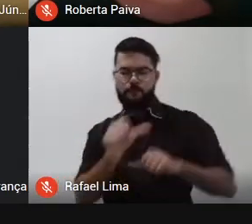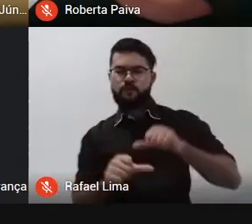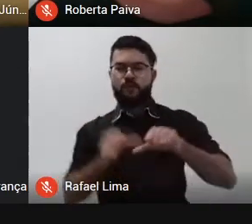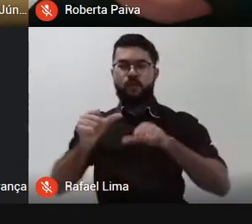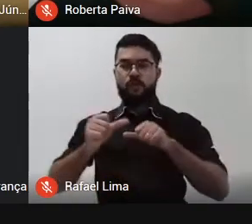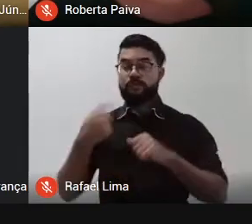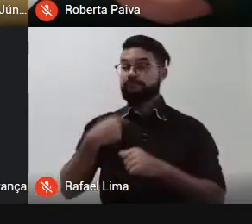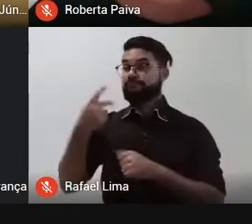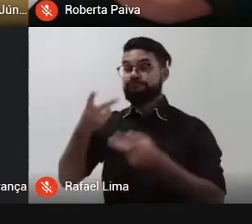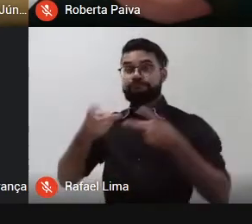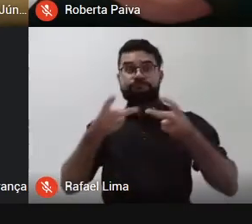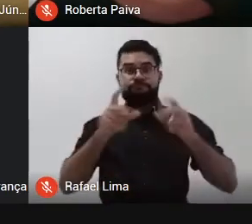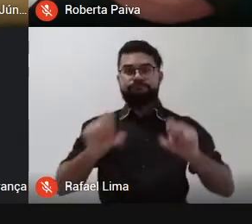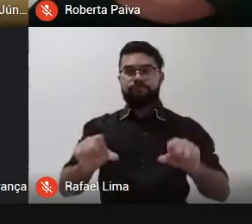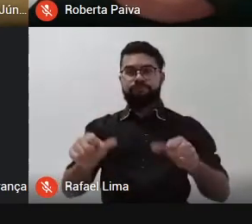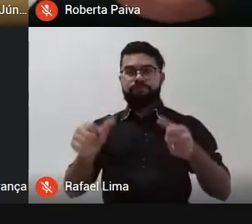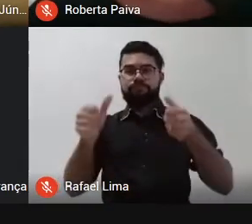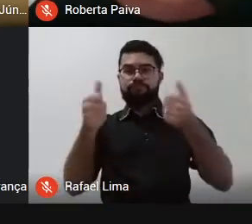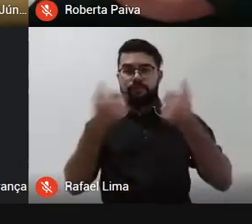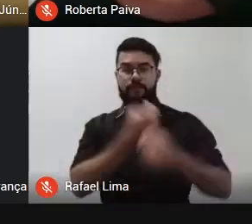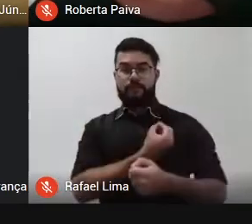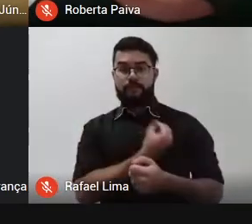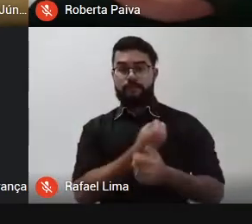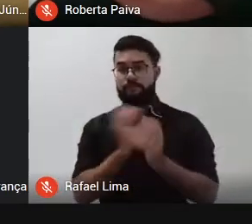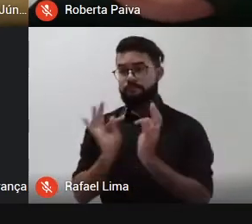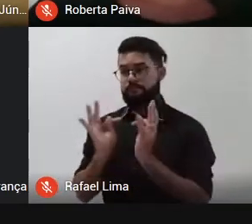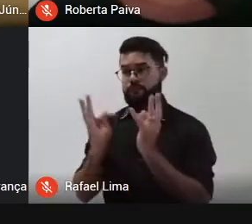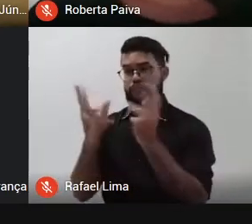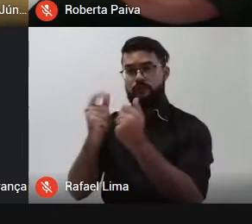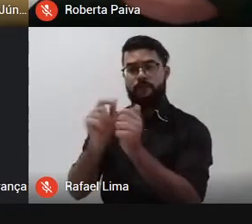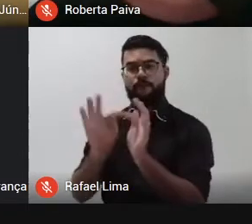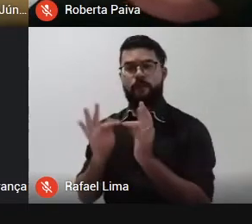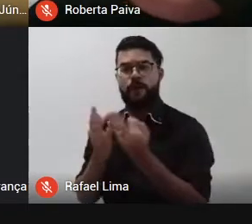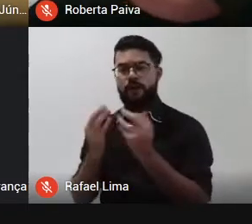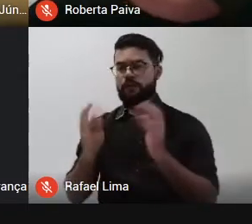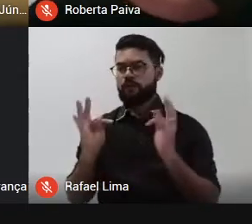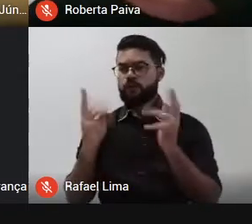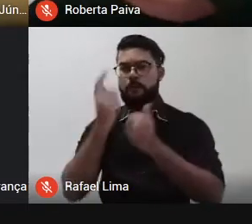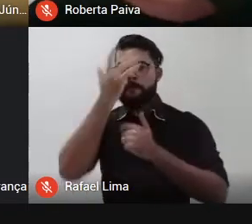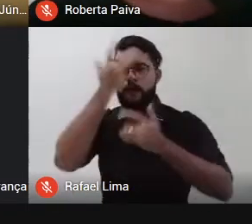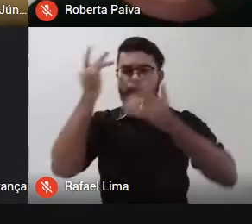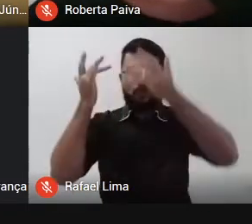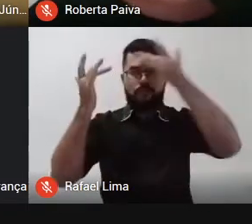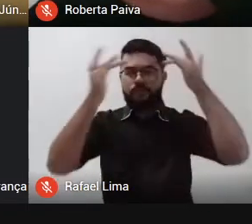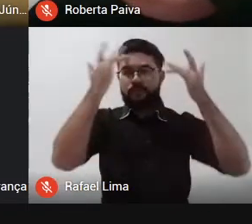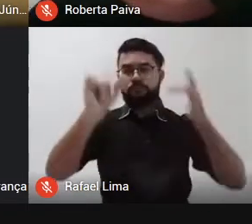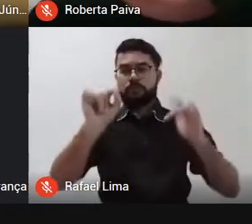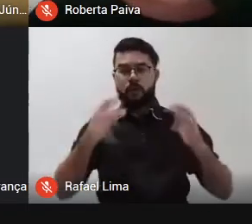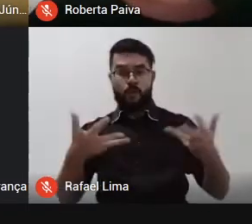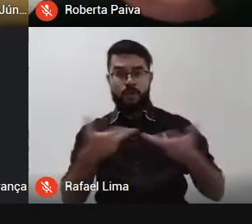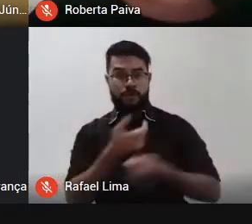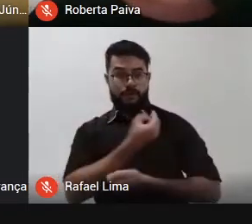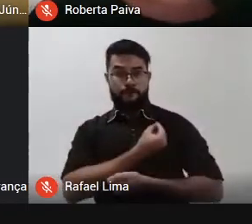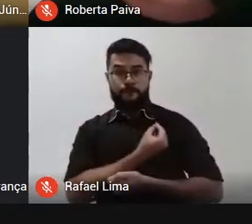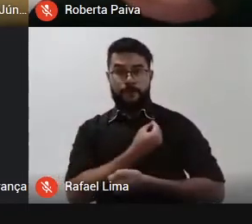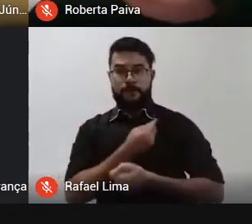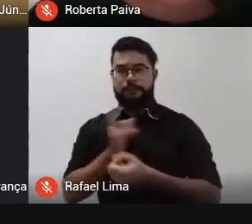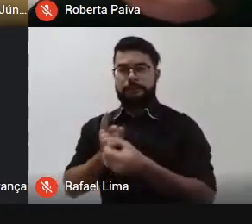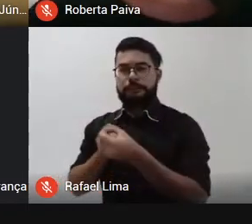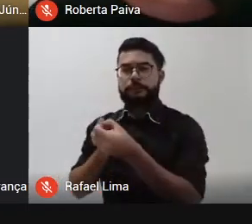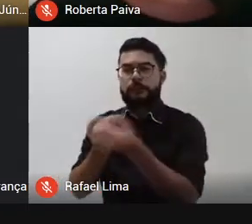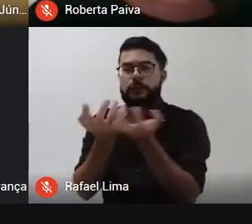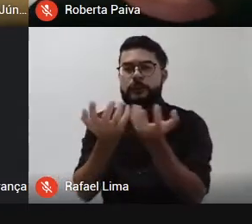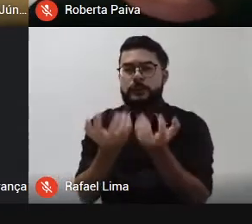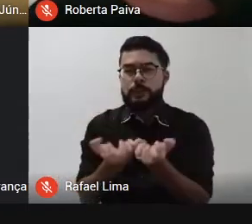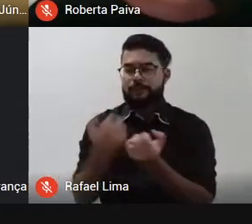mudou só a vida daquele aluno, mas uma vida de toda uma geração, né? Porque a qualidade de vida no Alto Sertão da Paraíba não é tão fácil, né?